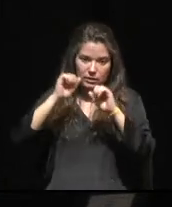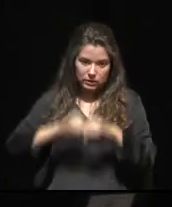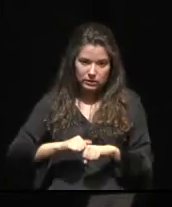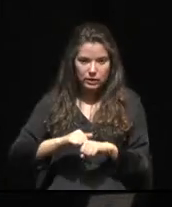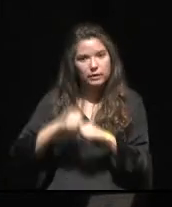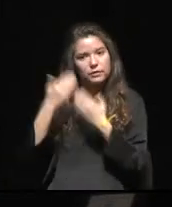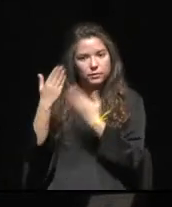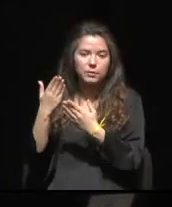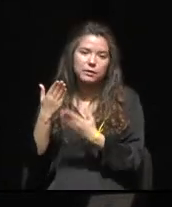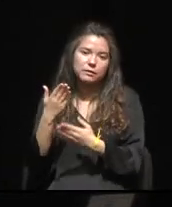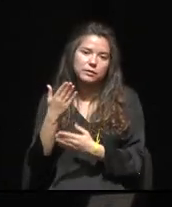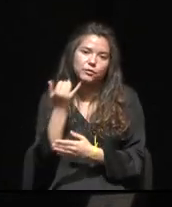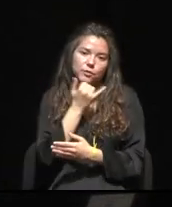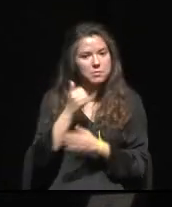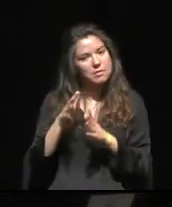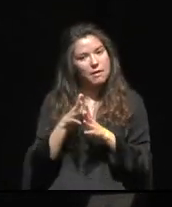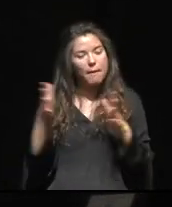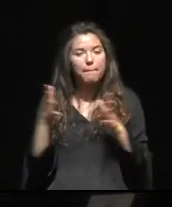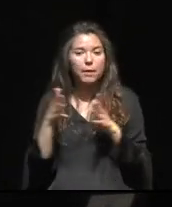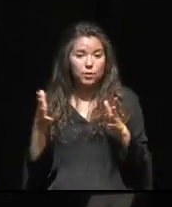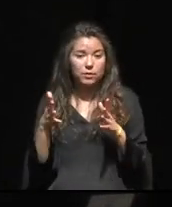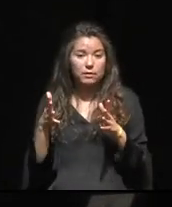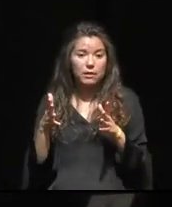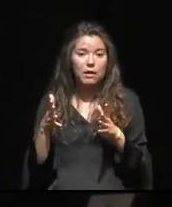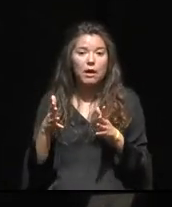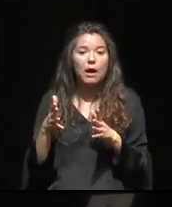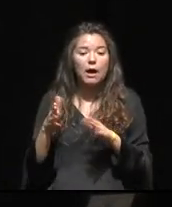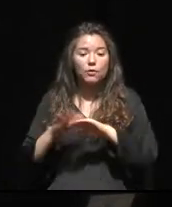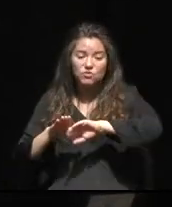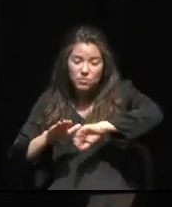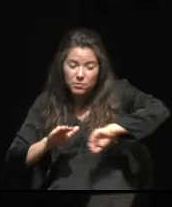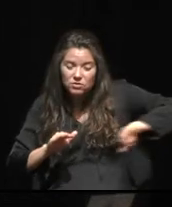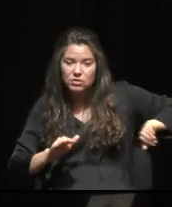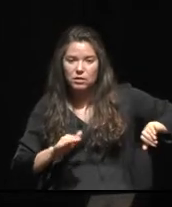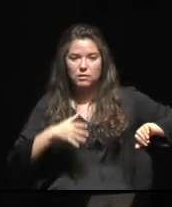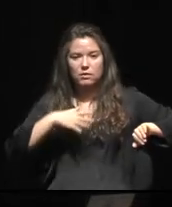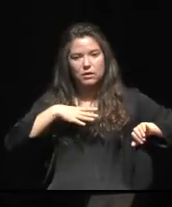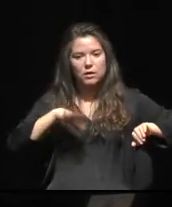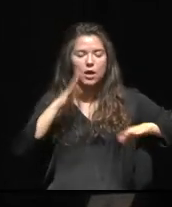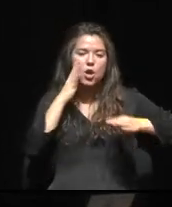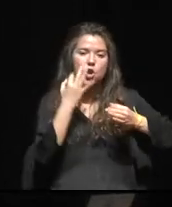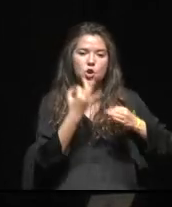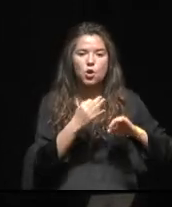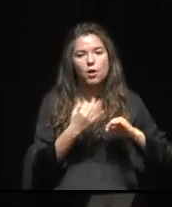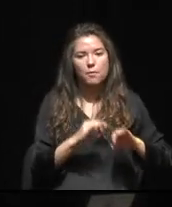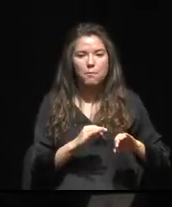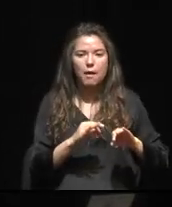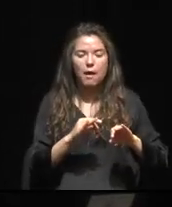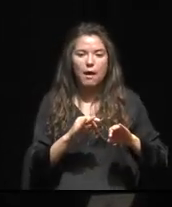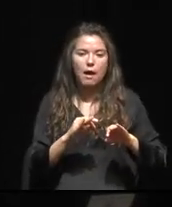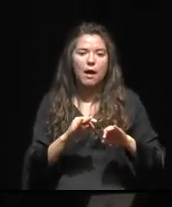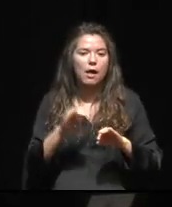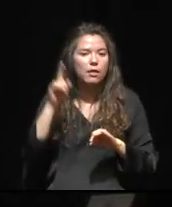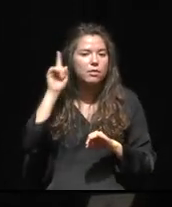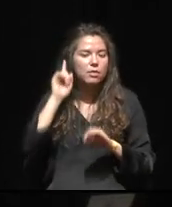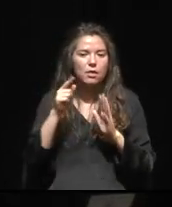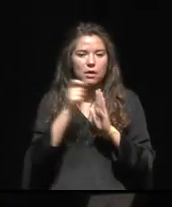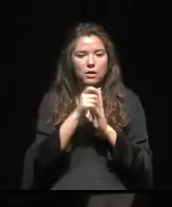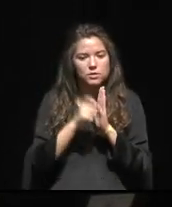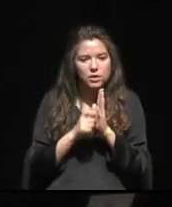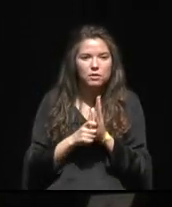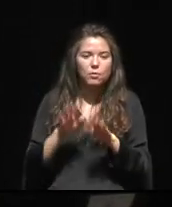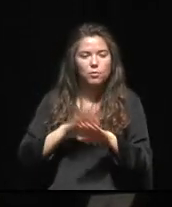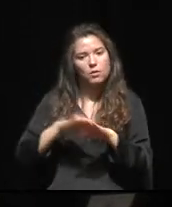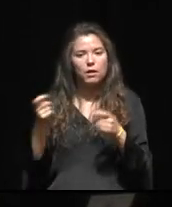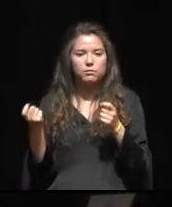que felizmente são a maioria ao voto da Extrema esquerda que quer normalizar agendas sectárias de apelo ao